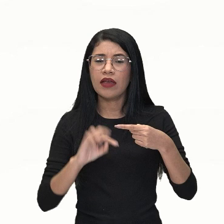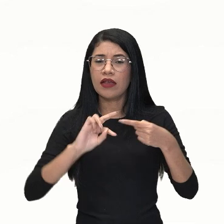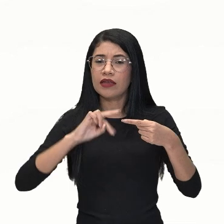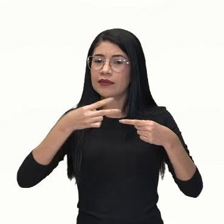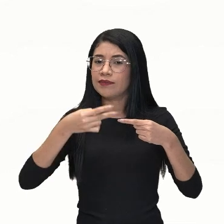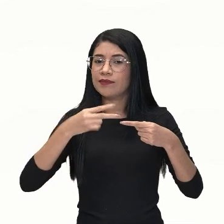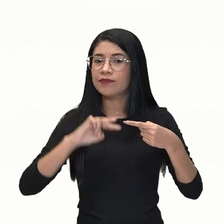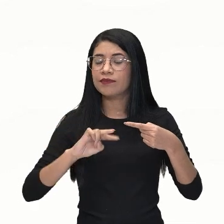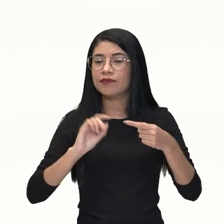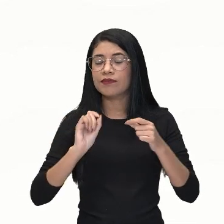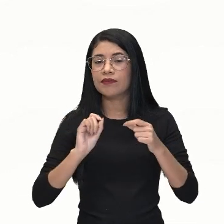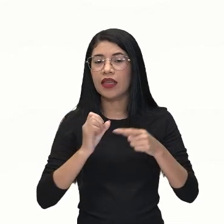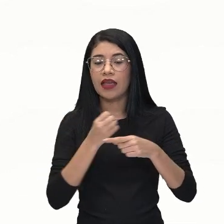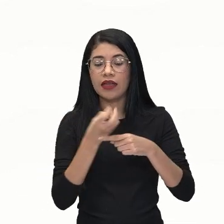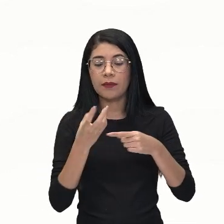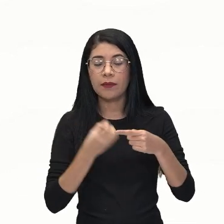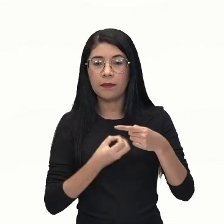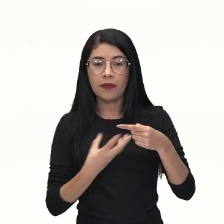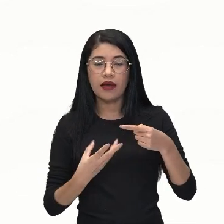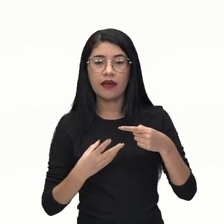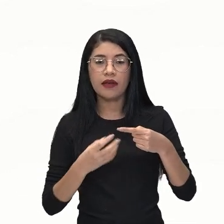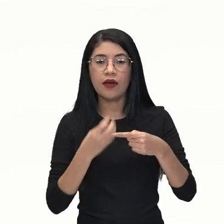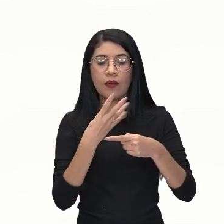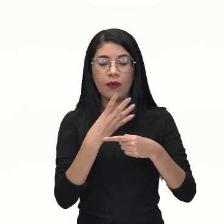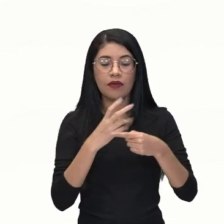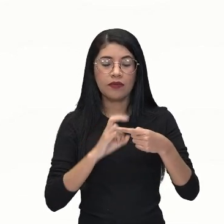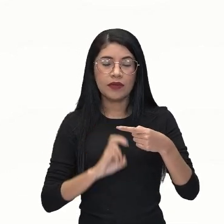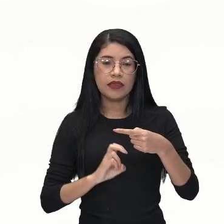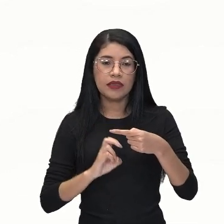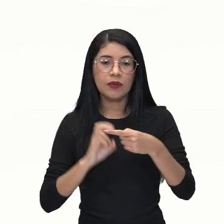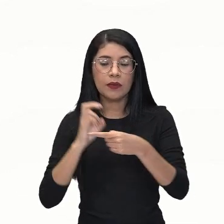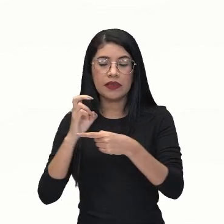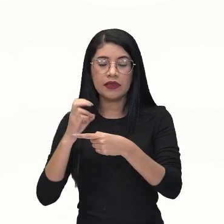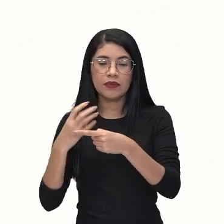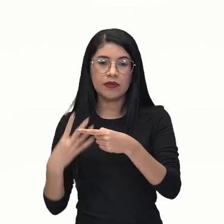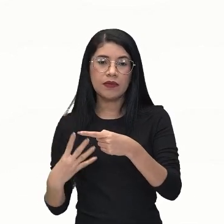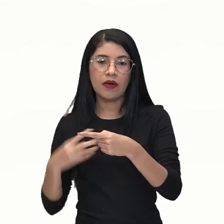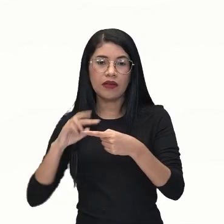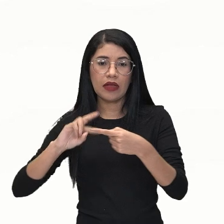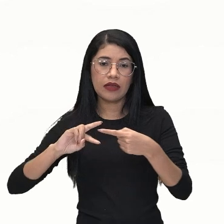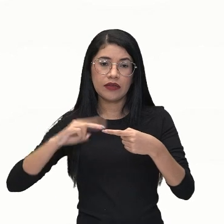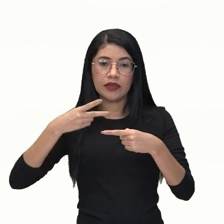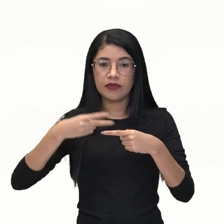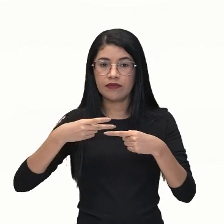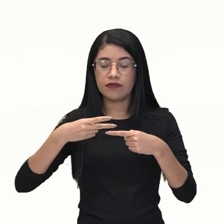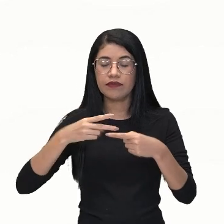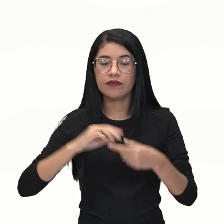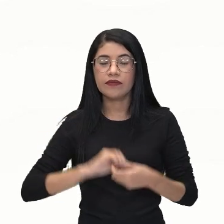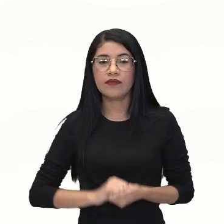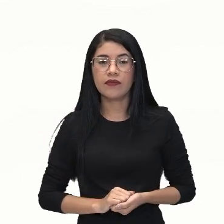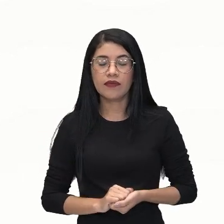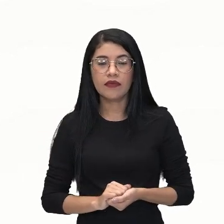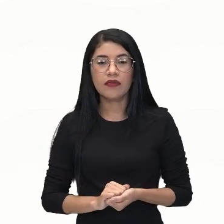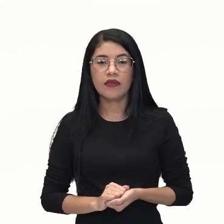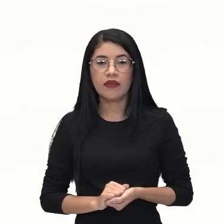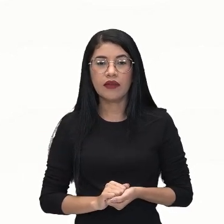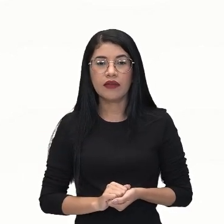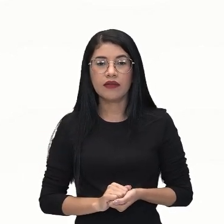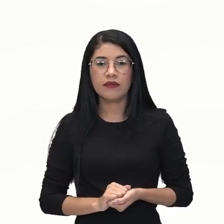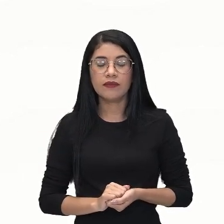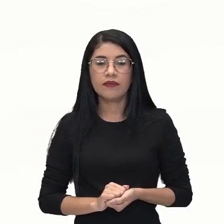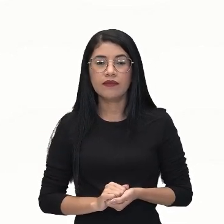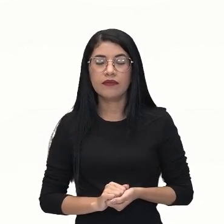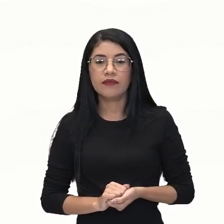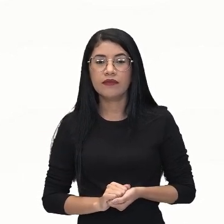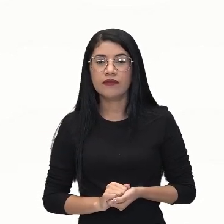exatamente essa divisãozinha aqui, ó, 4/5, tá? E observe que elas são inversas, ó. Numa,